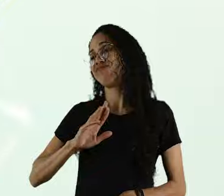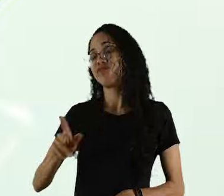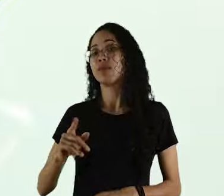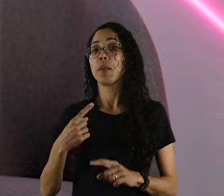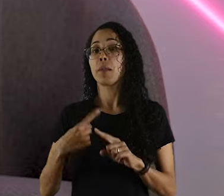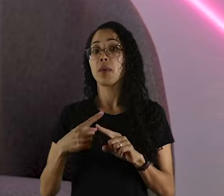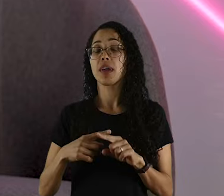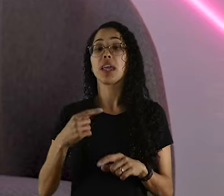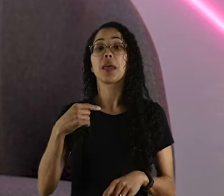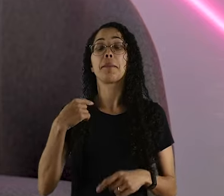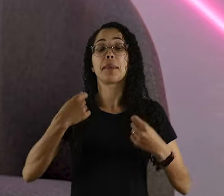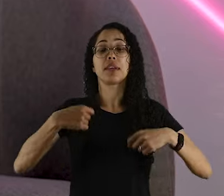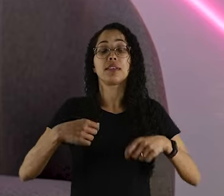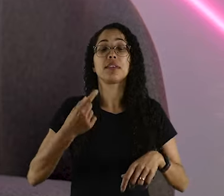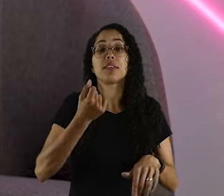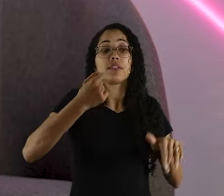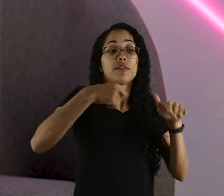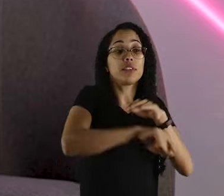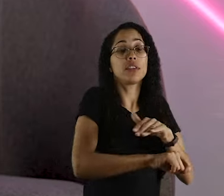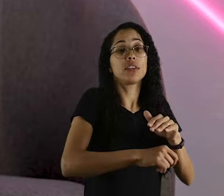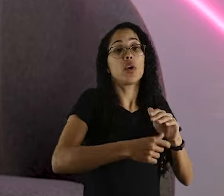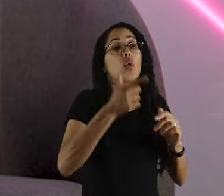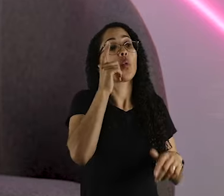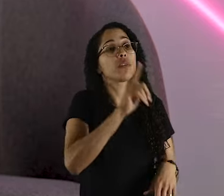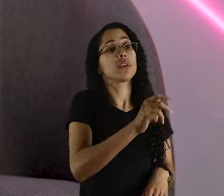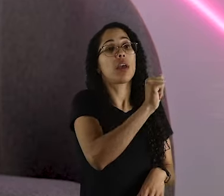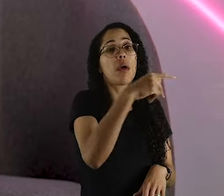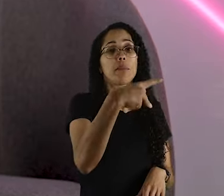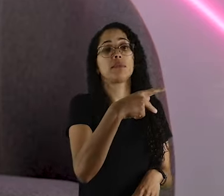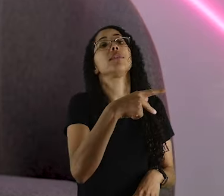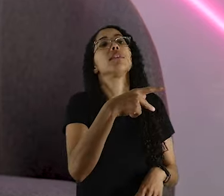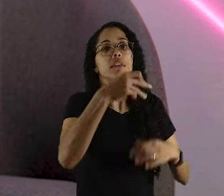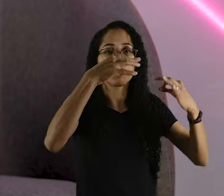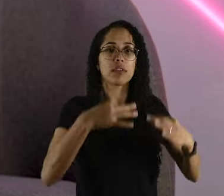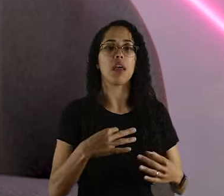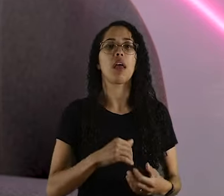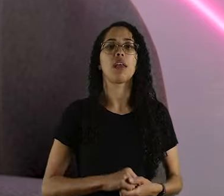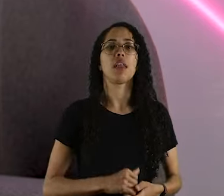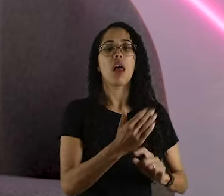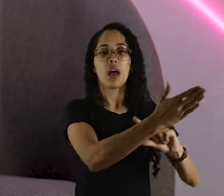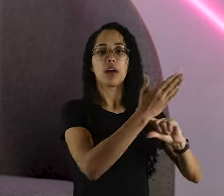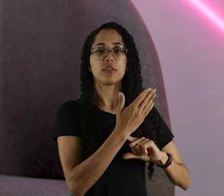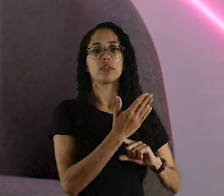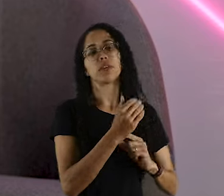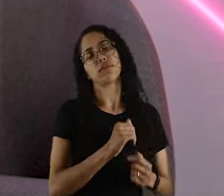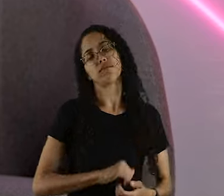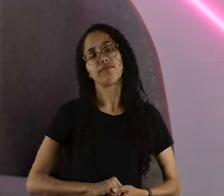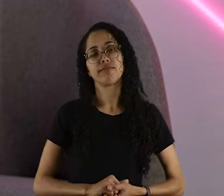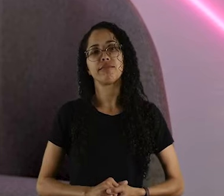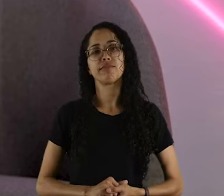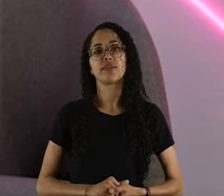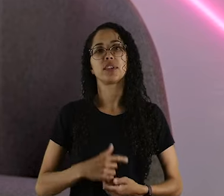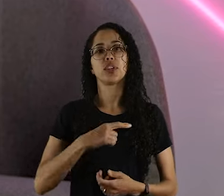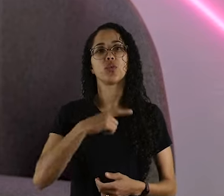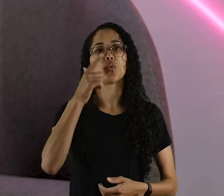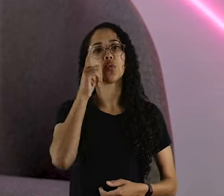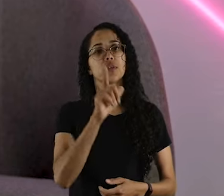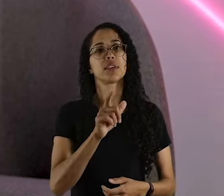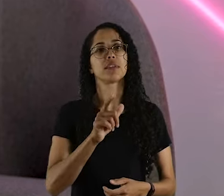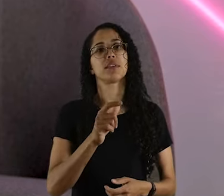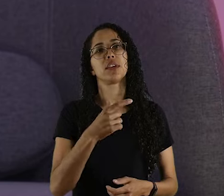IPCA de longo prazo também, porque acredito que ele vai ajudar nesse negócio aqui, junto com eu trabalhando. Eu sei que eu vou ter que